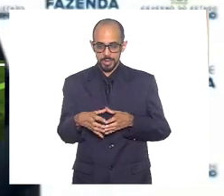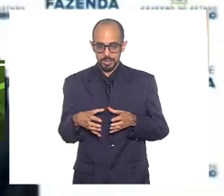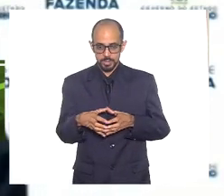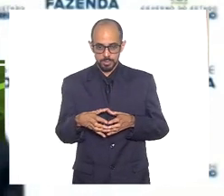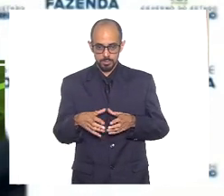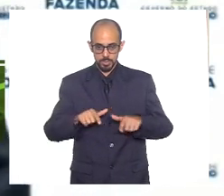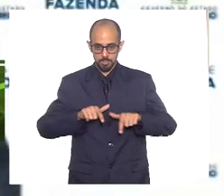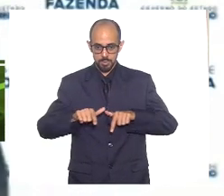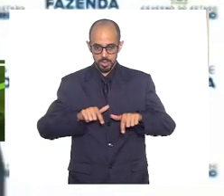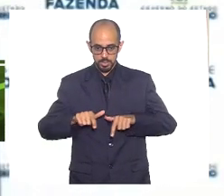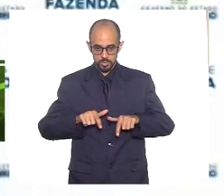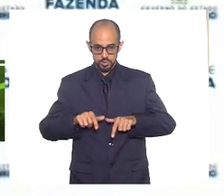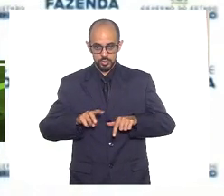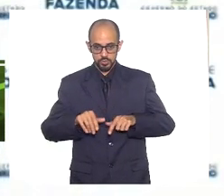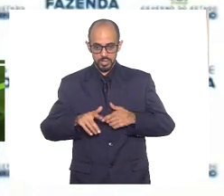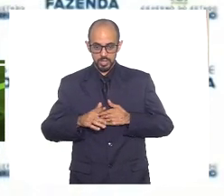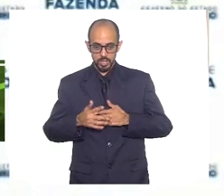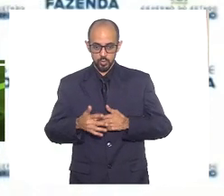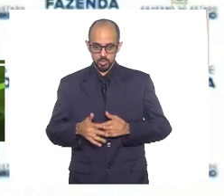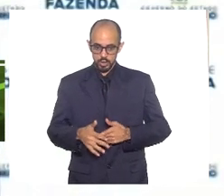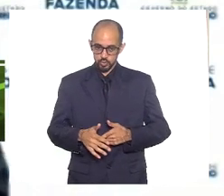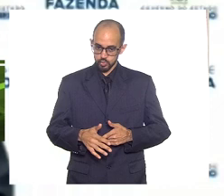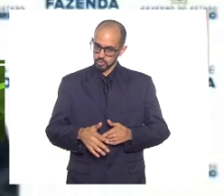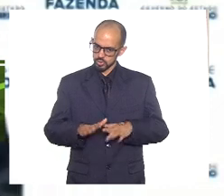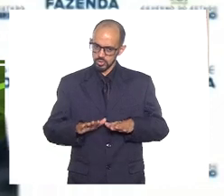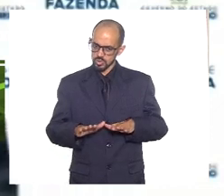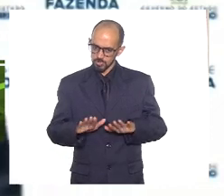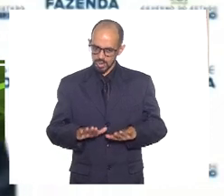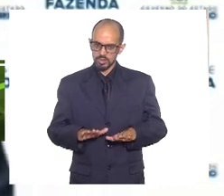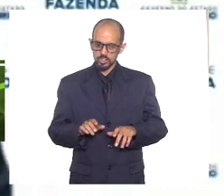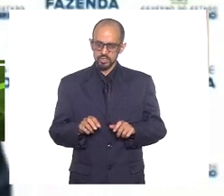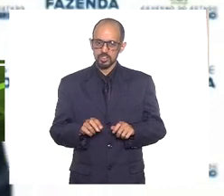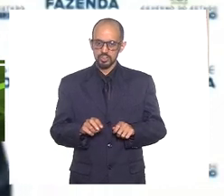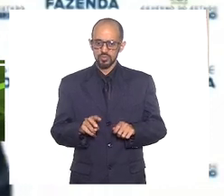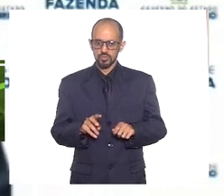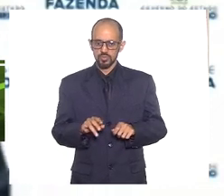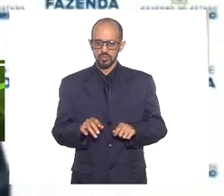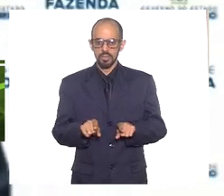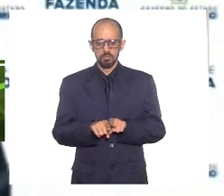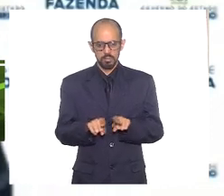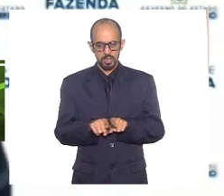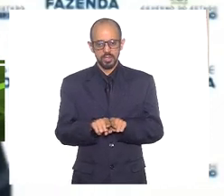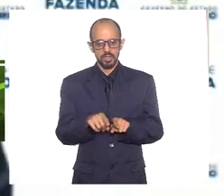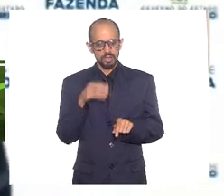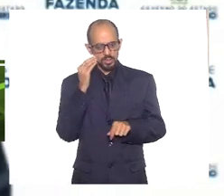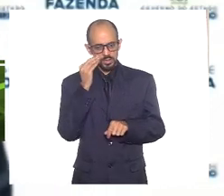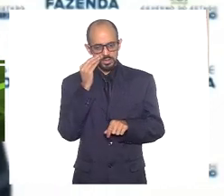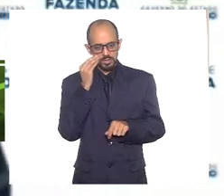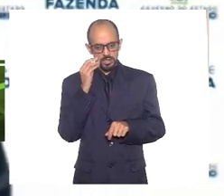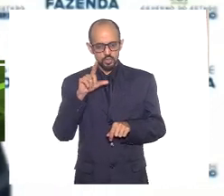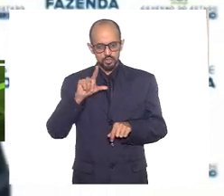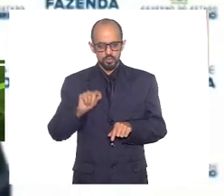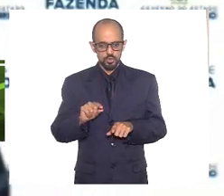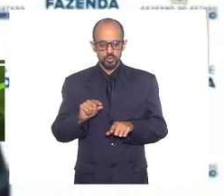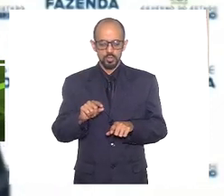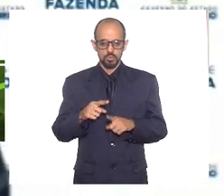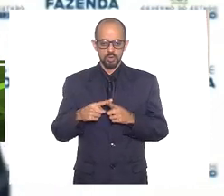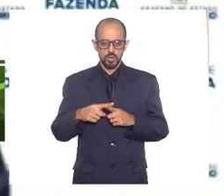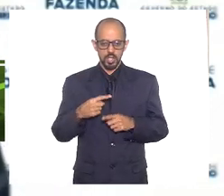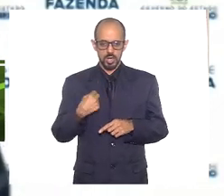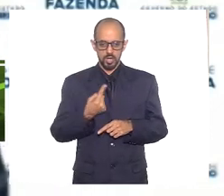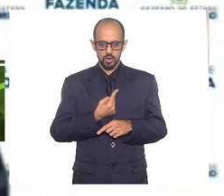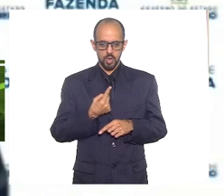vai ter alguns ajustes, deve diminuir bastante, porque tem uma parte aqui que é nosso entendimento que